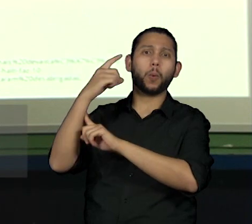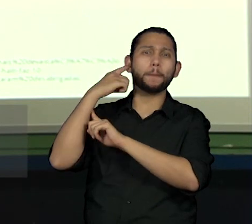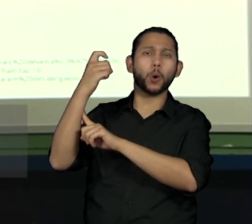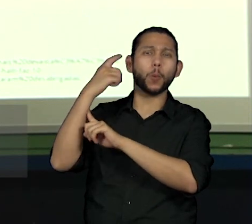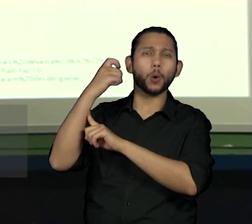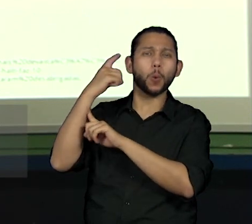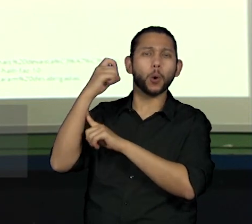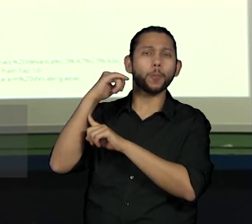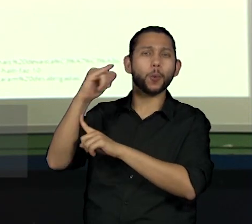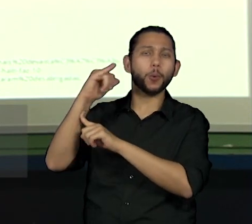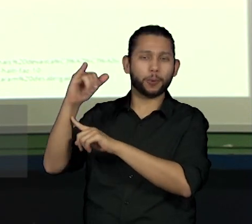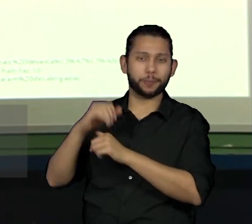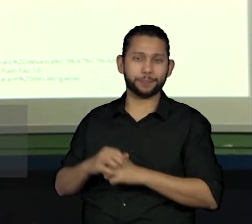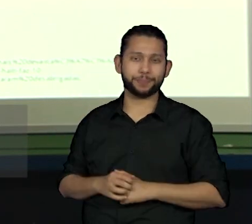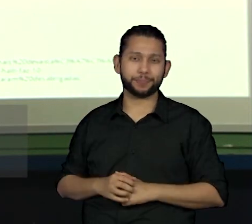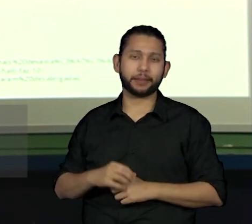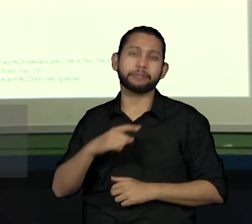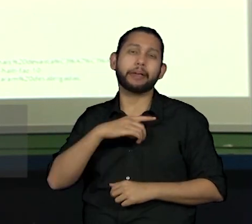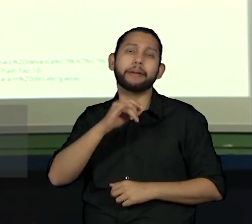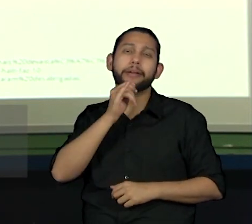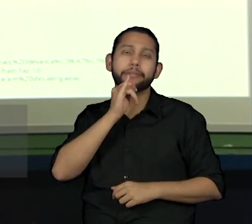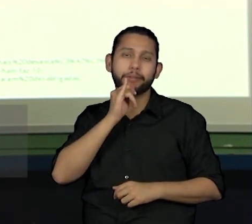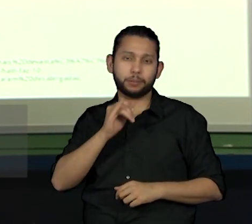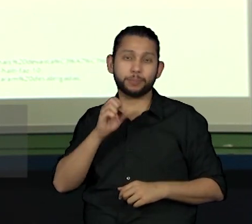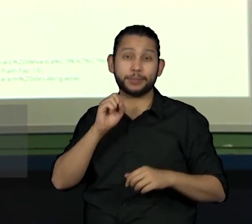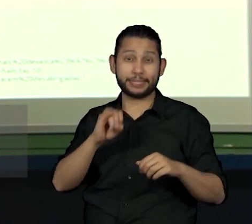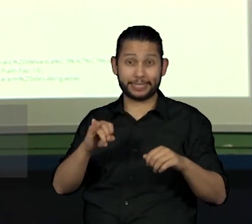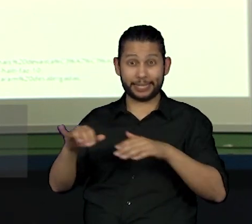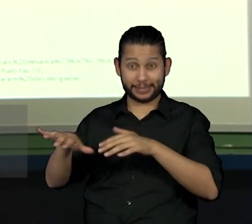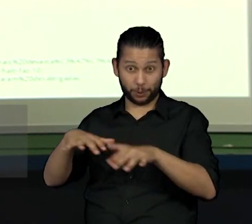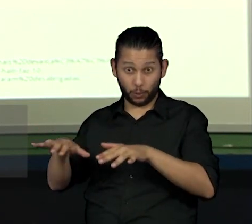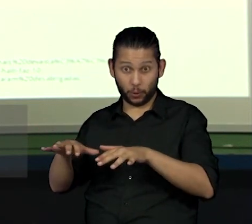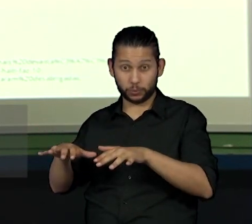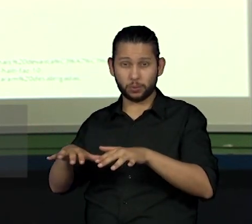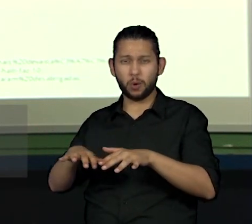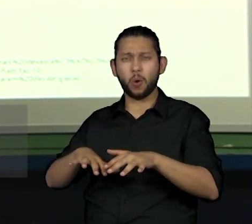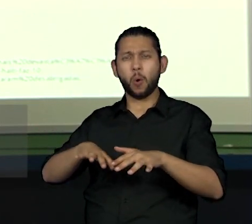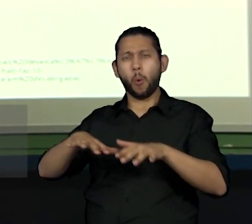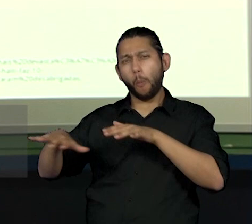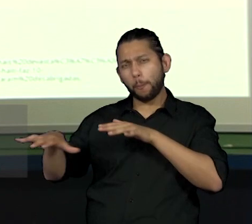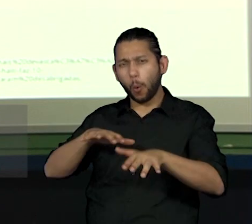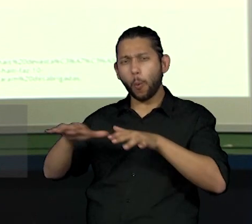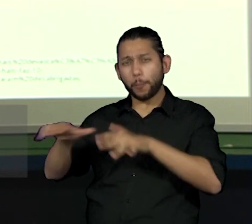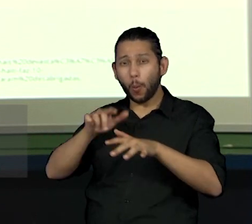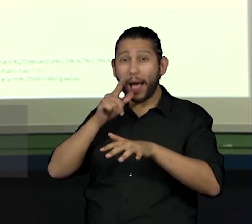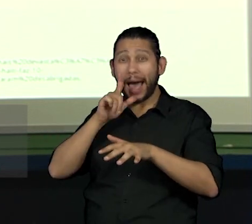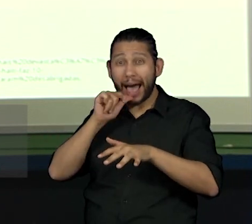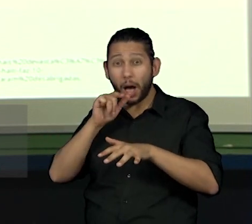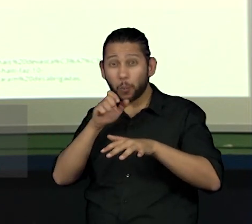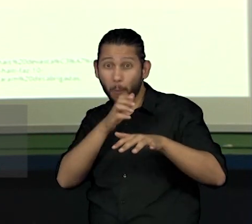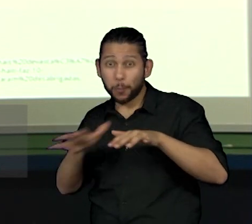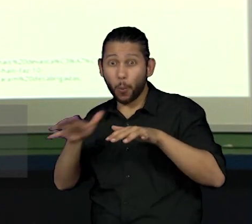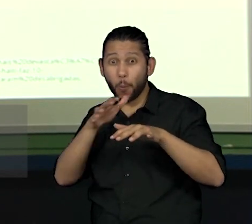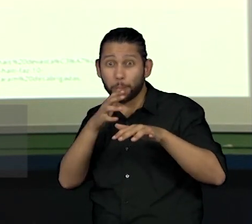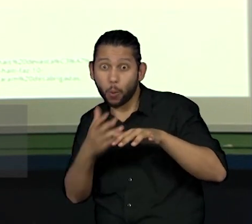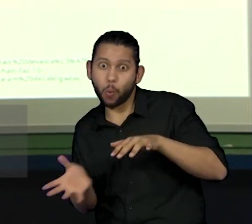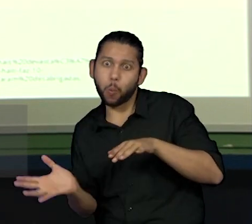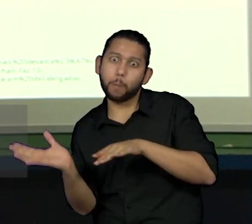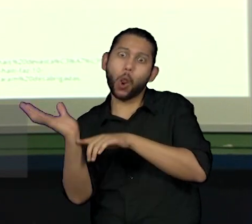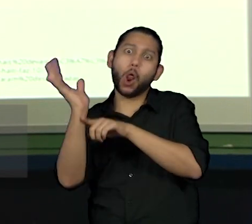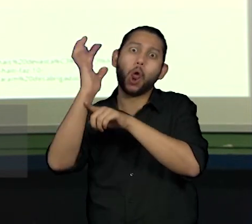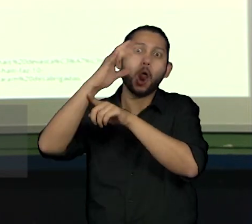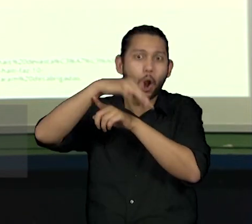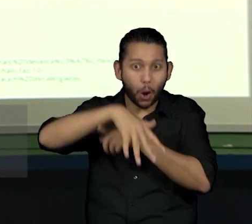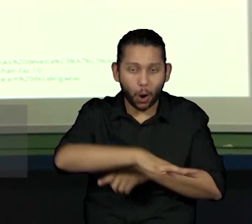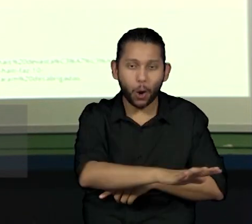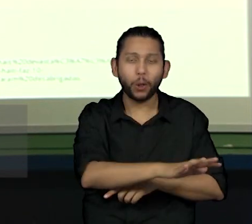falam, caso aconteça um tsunami, como consequência de um terremoto, quais são as áreas que serão seguras para essas pessoas se